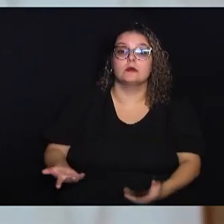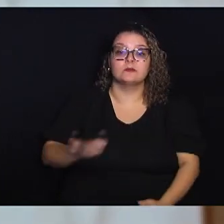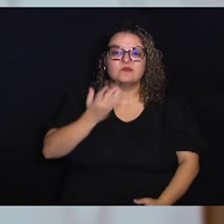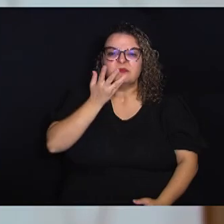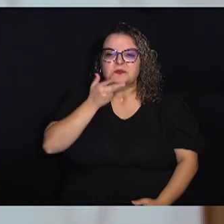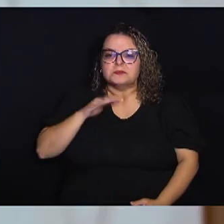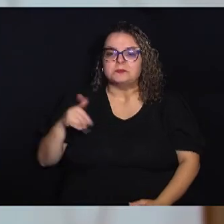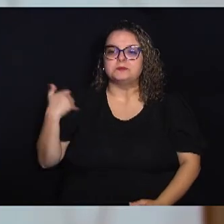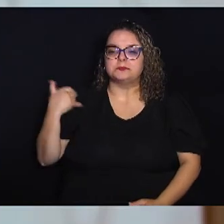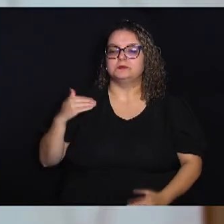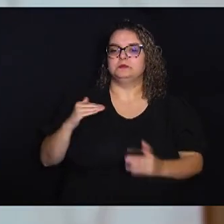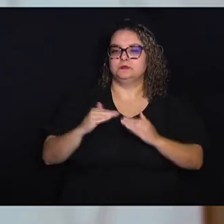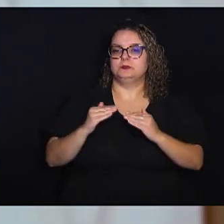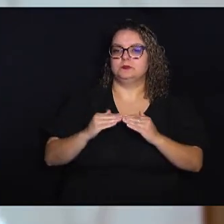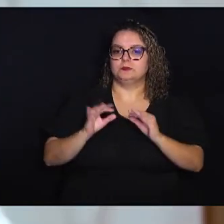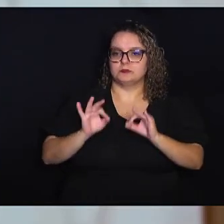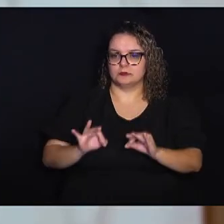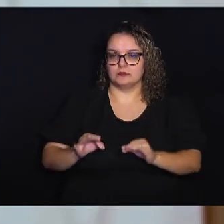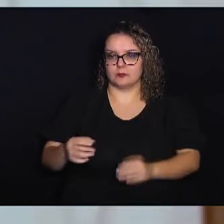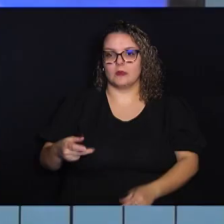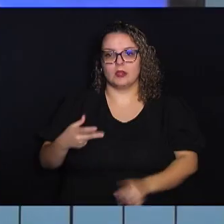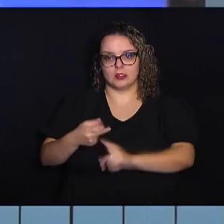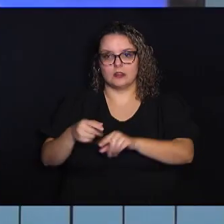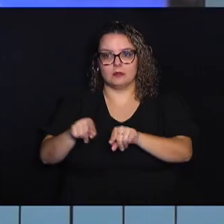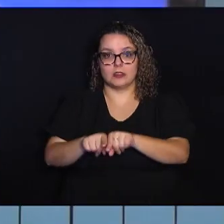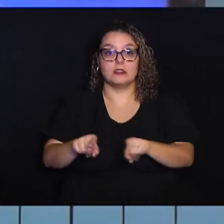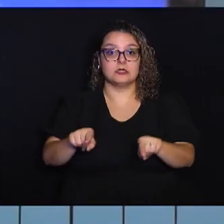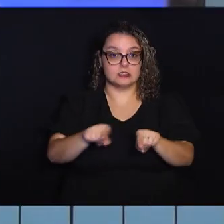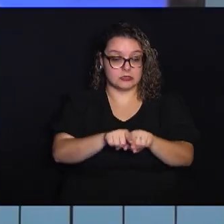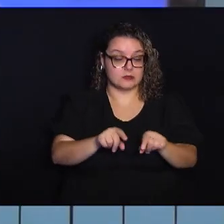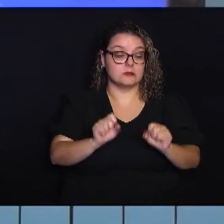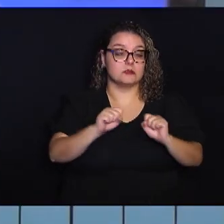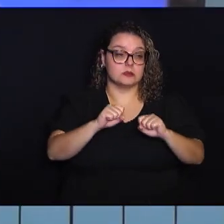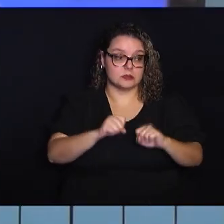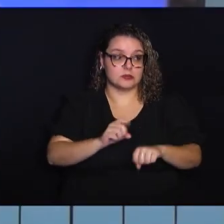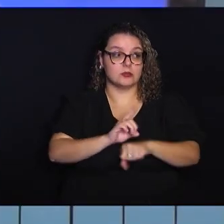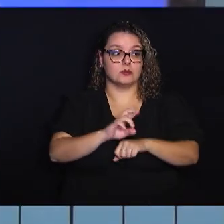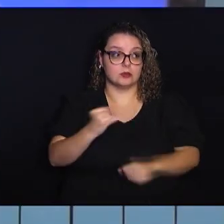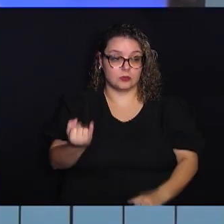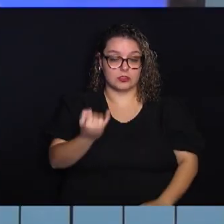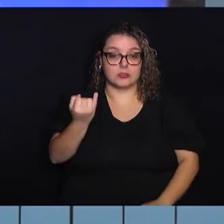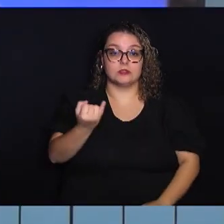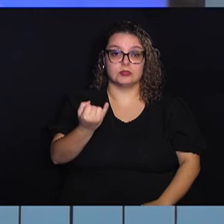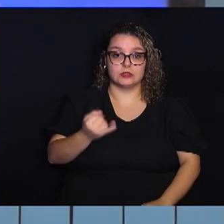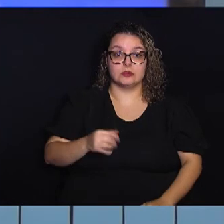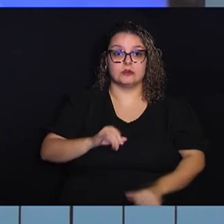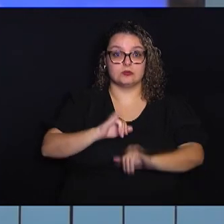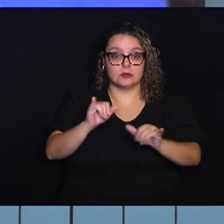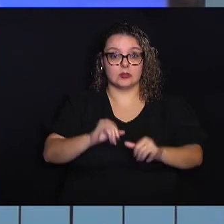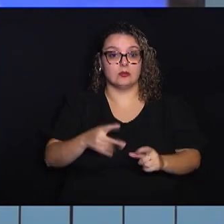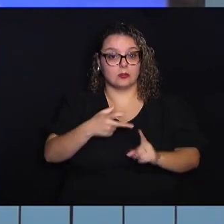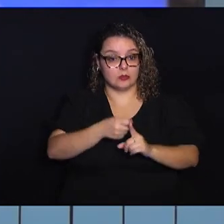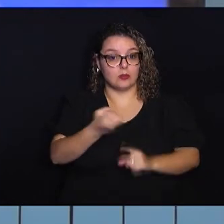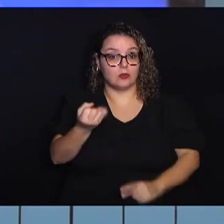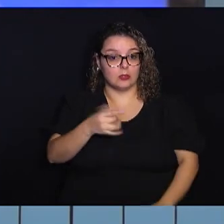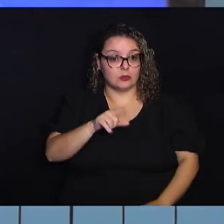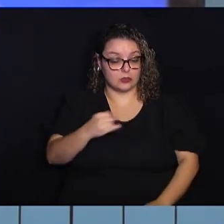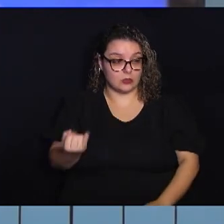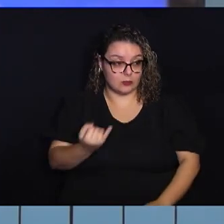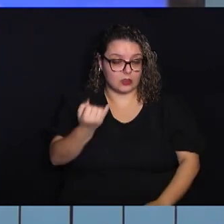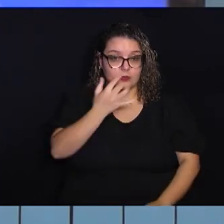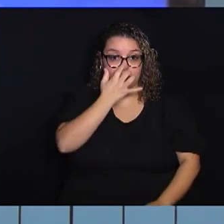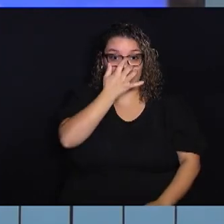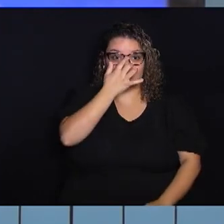ver a faixa etária adequada ao momento de tomar também. Sim, doutor, importantíssimo esse lembrete, né, sobre a vacinação, quanto é importante.